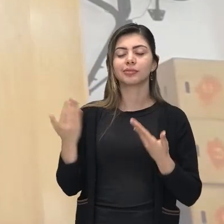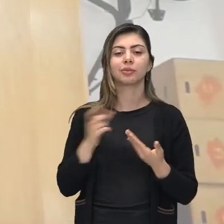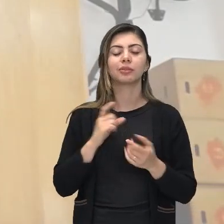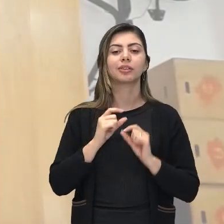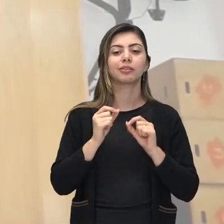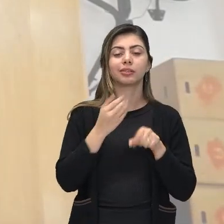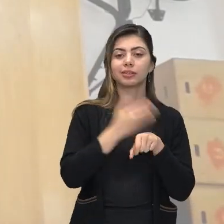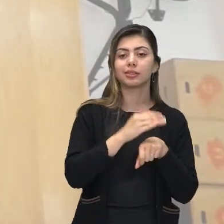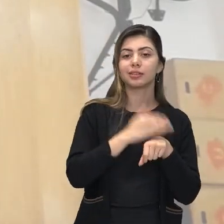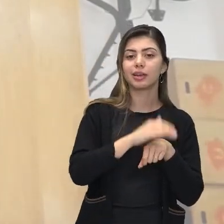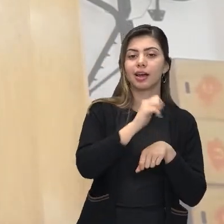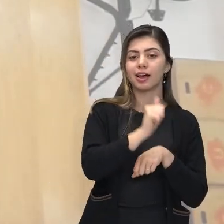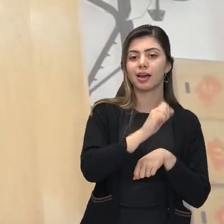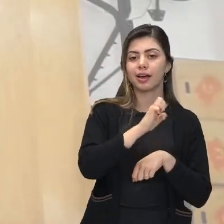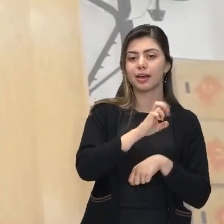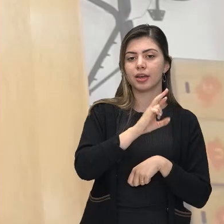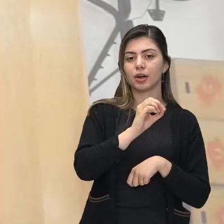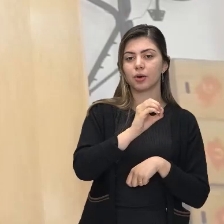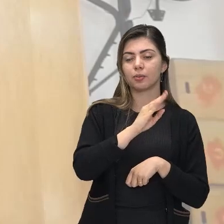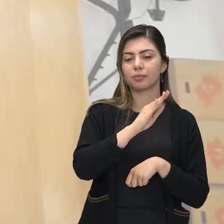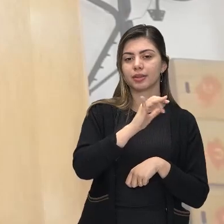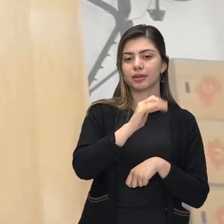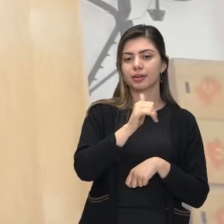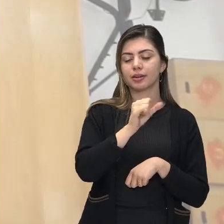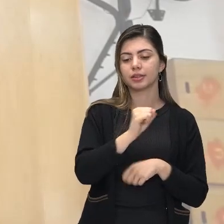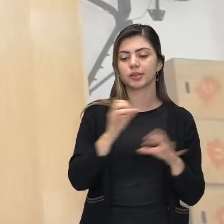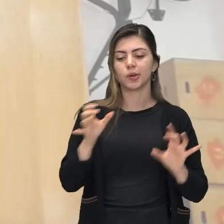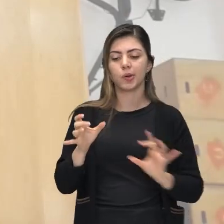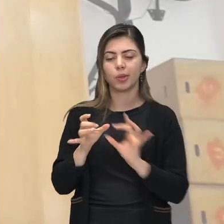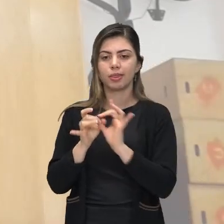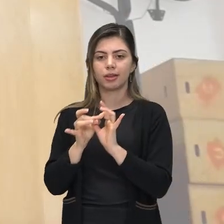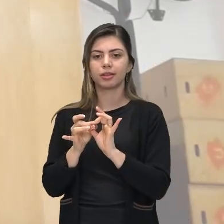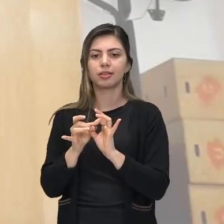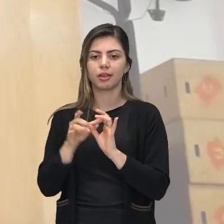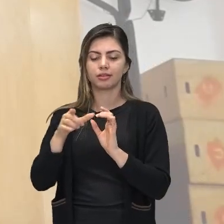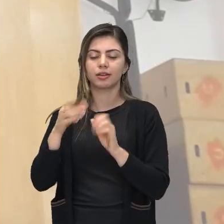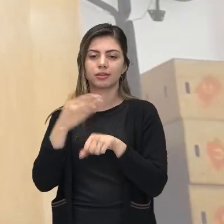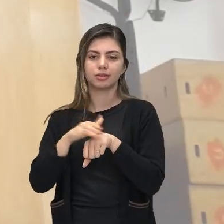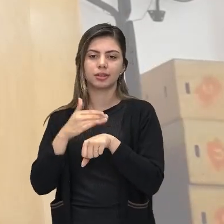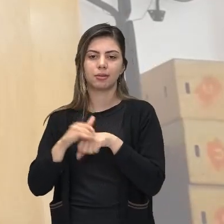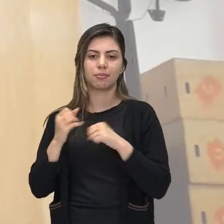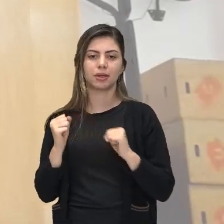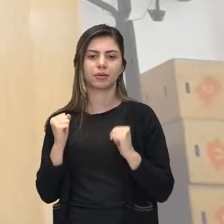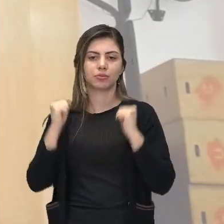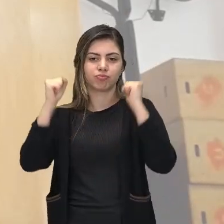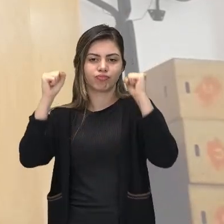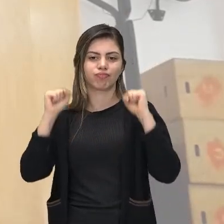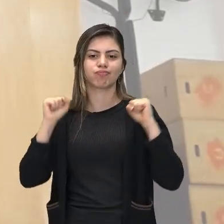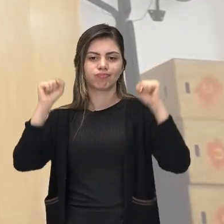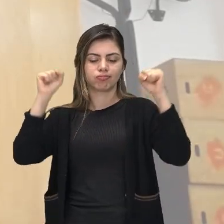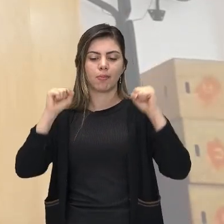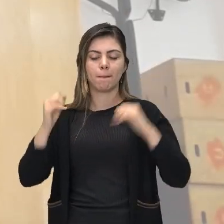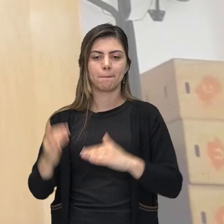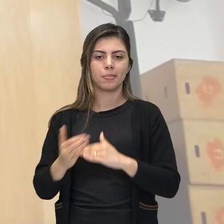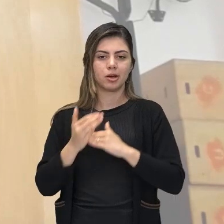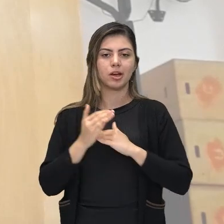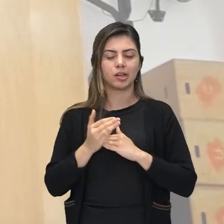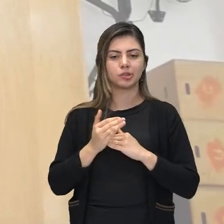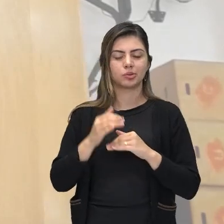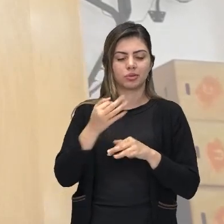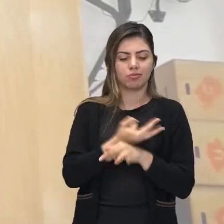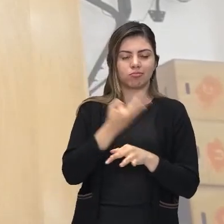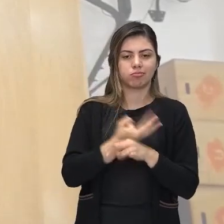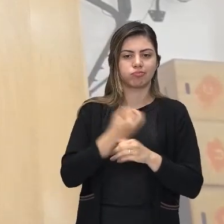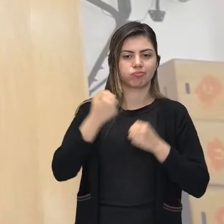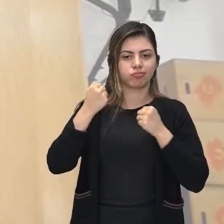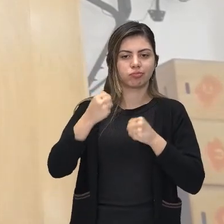junto, né, ao mesmo tempo sendo executada com atividades de força, exercícios que melhoram a força, a resistência muscular,